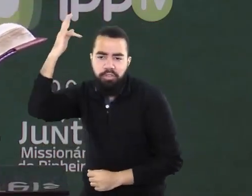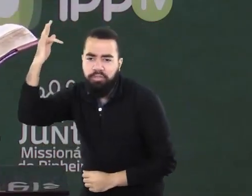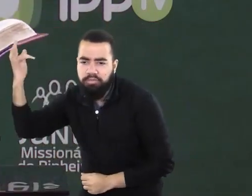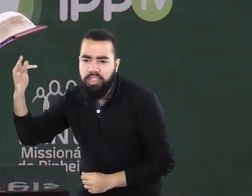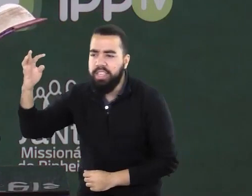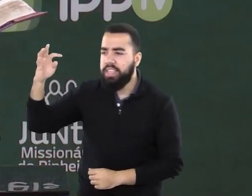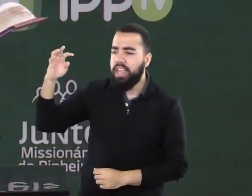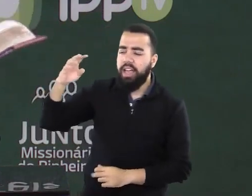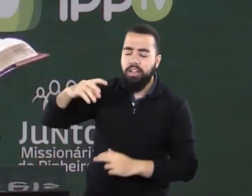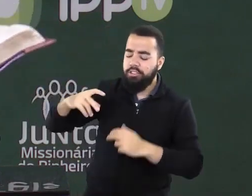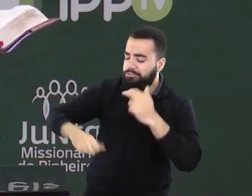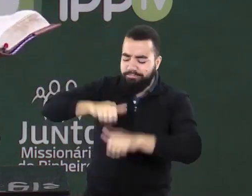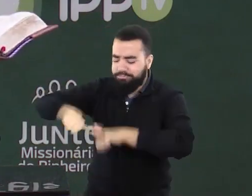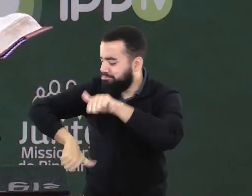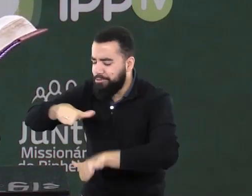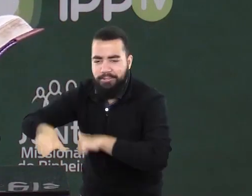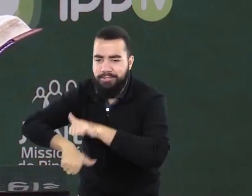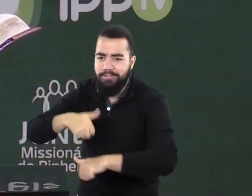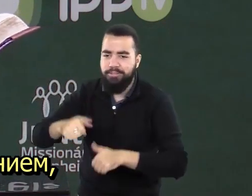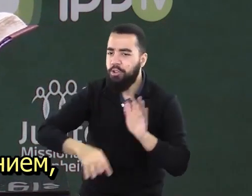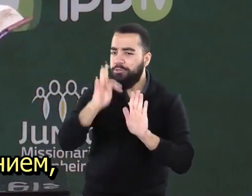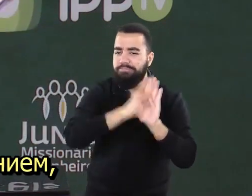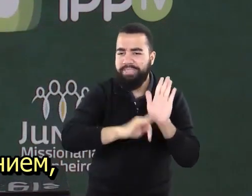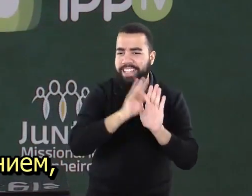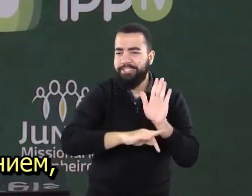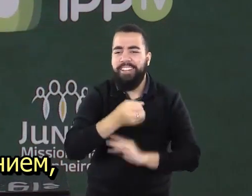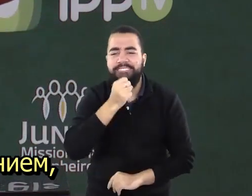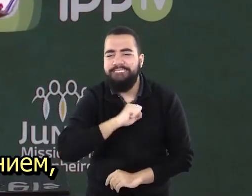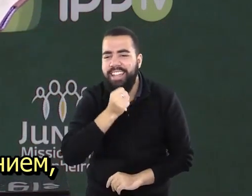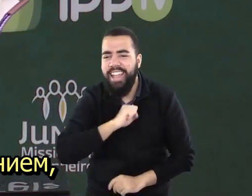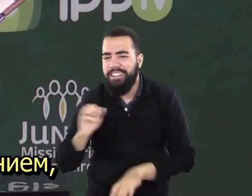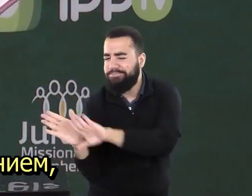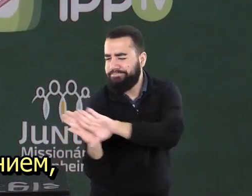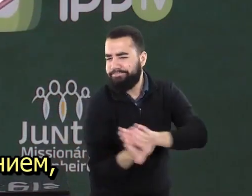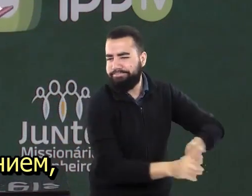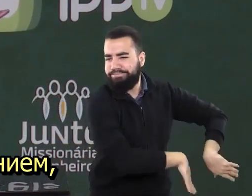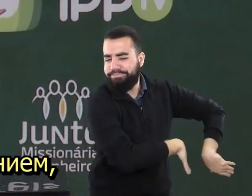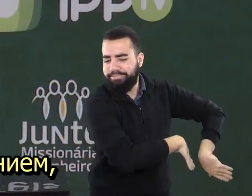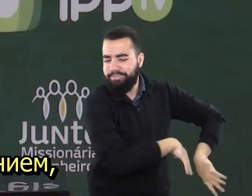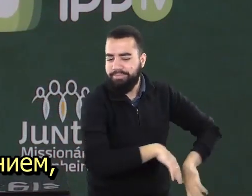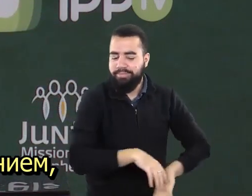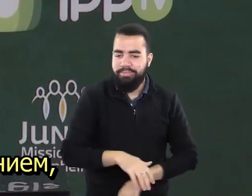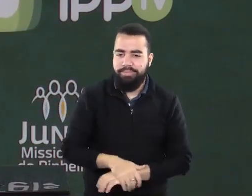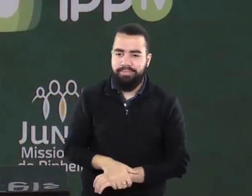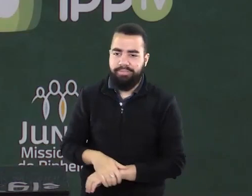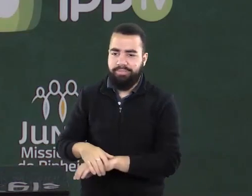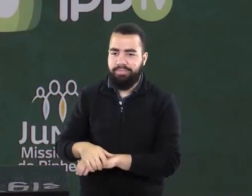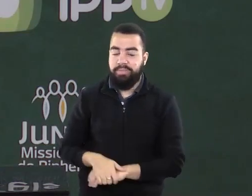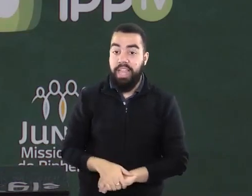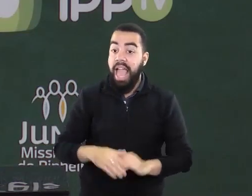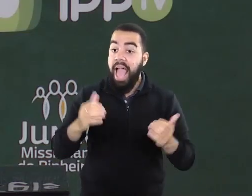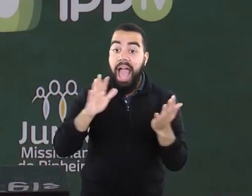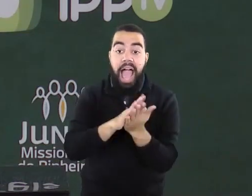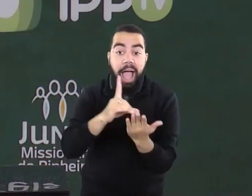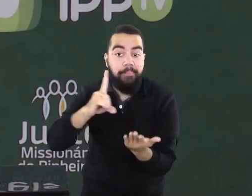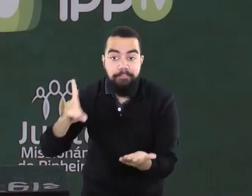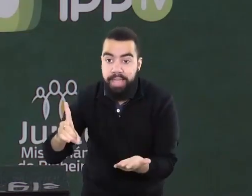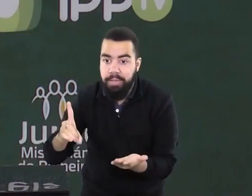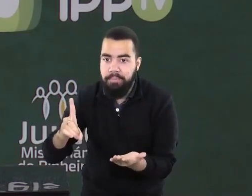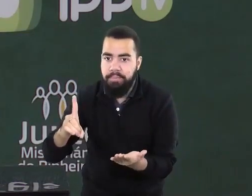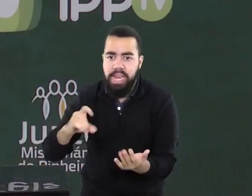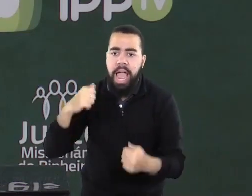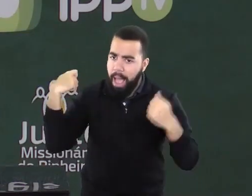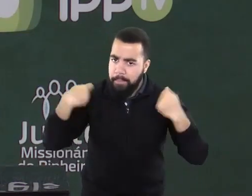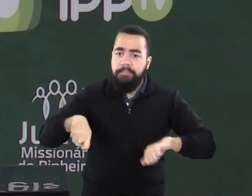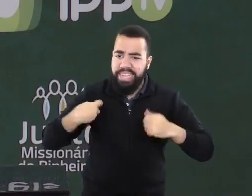aplica mais aos dias de hoje. Discordamos frontalmente desse entendimento, porque a Bíblia não é um livro